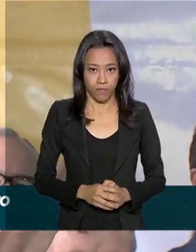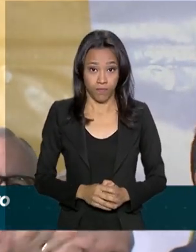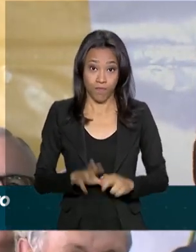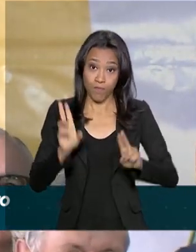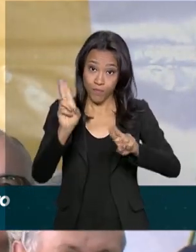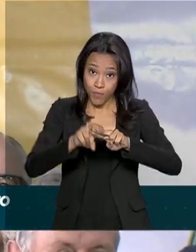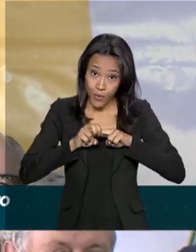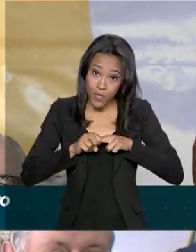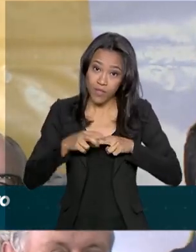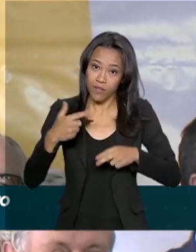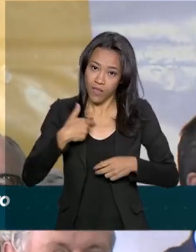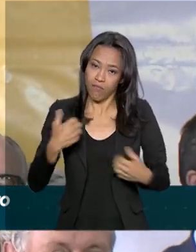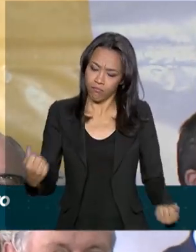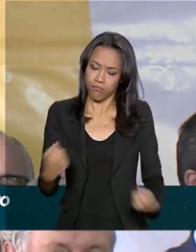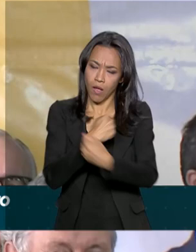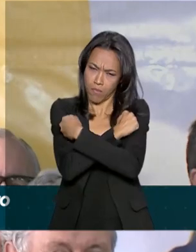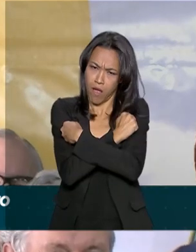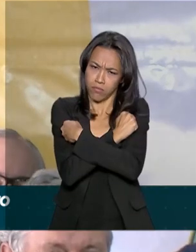Por isso que abraço dessa turma.